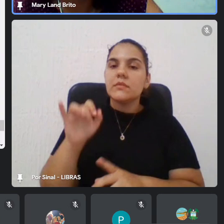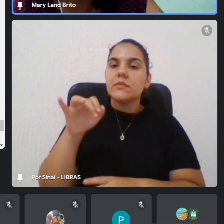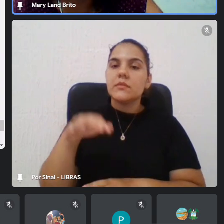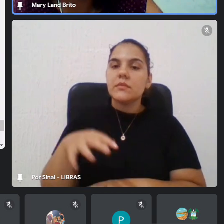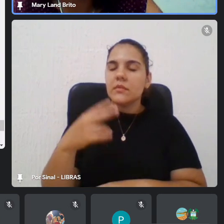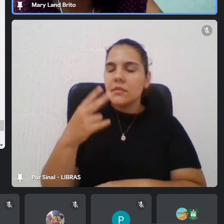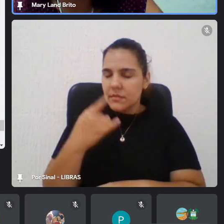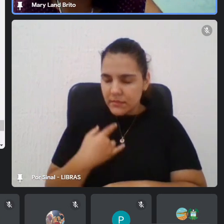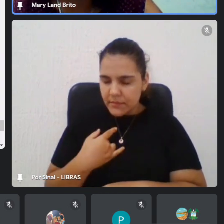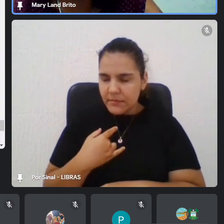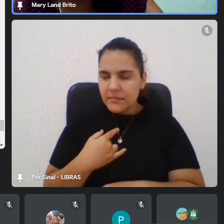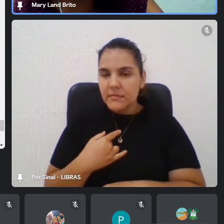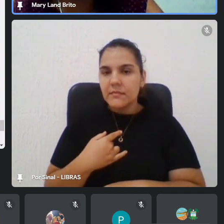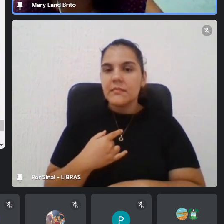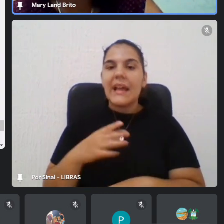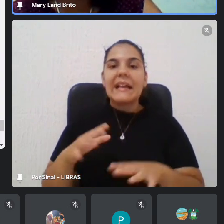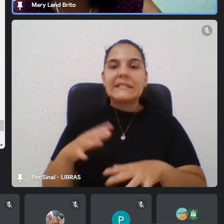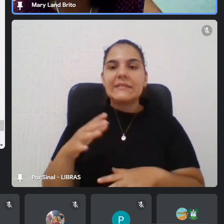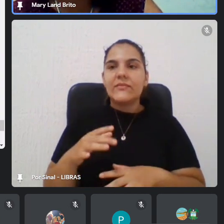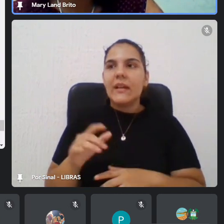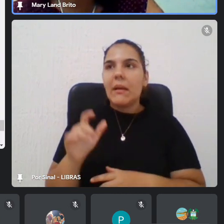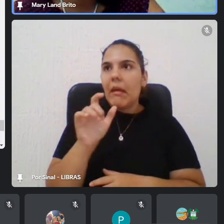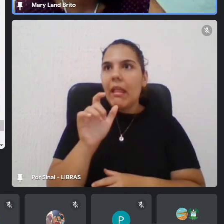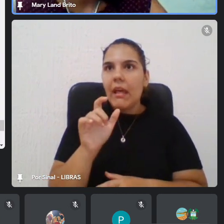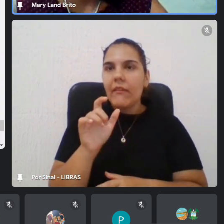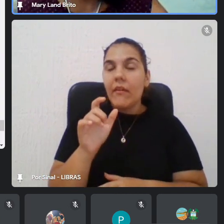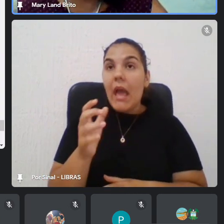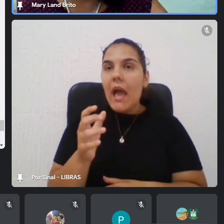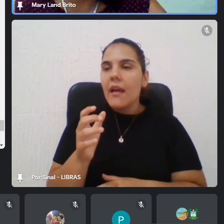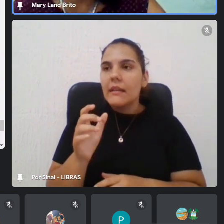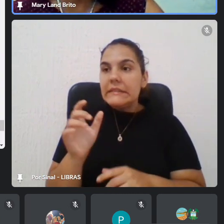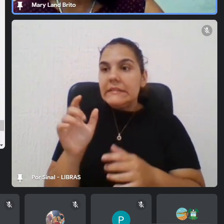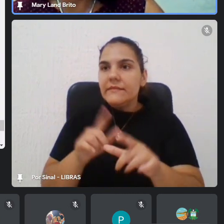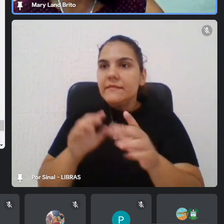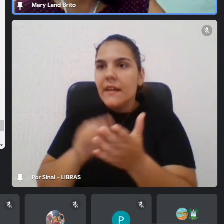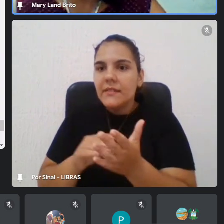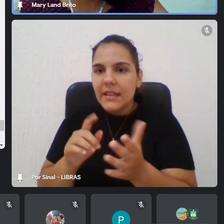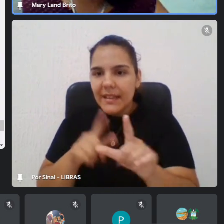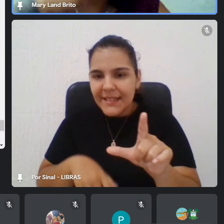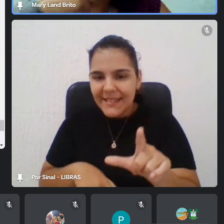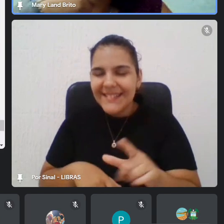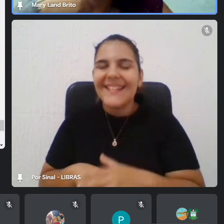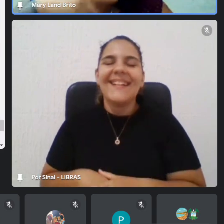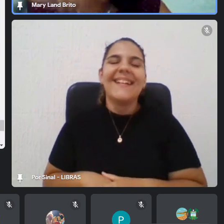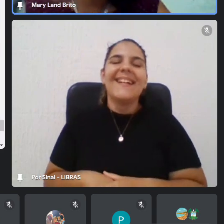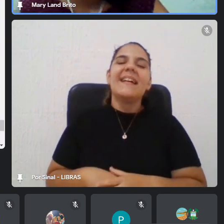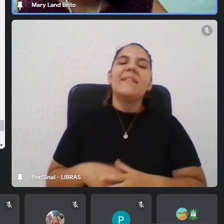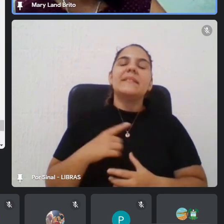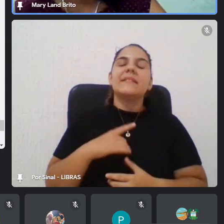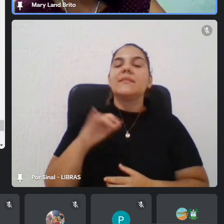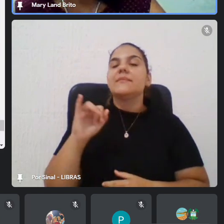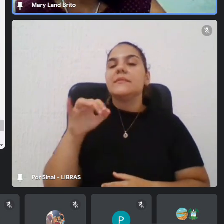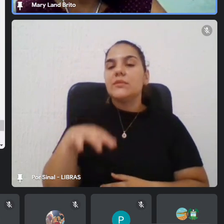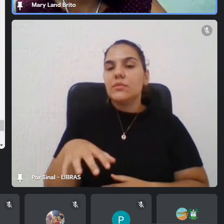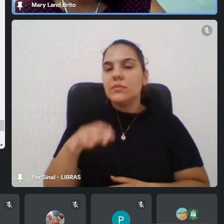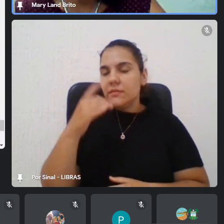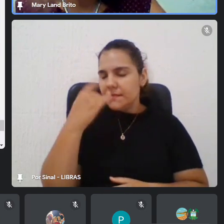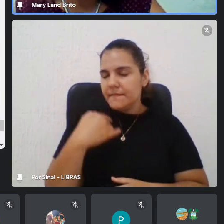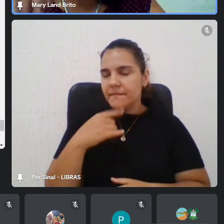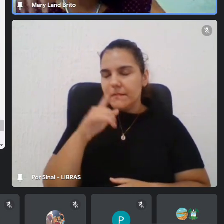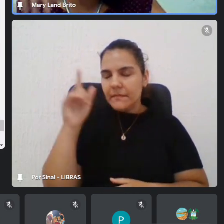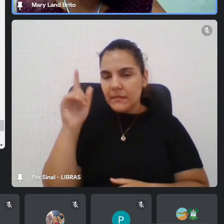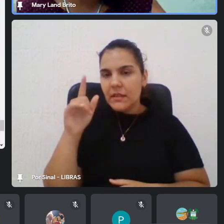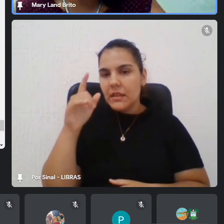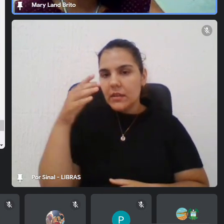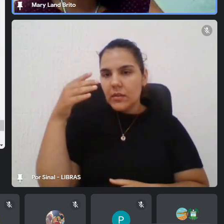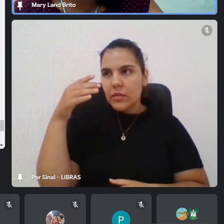eu falo rápido que eu embulo as letras, o Instituto de Cegos que fica lá no Alecrim, pertinho lá do Hospital da